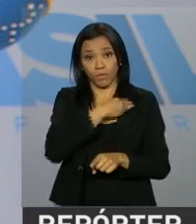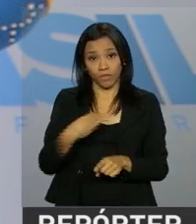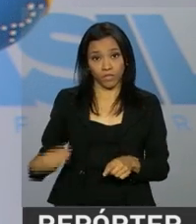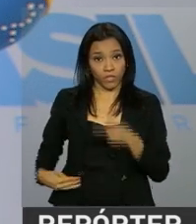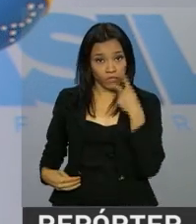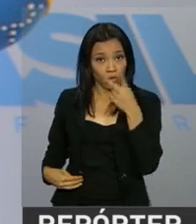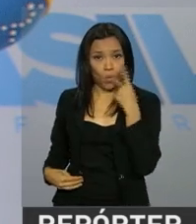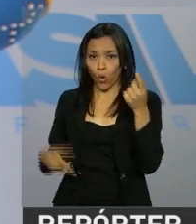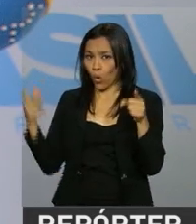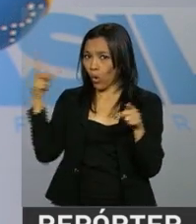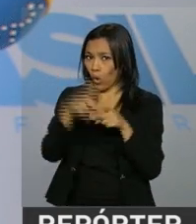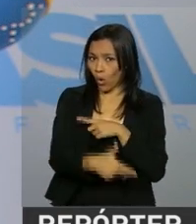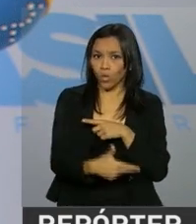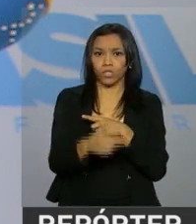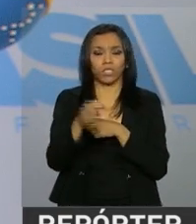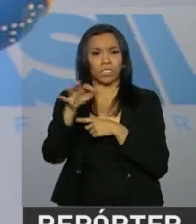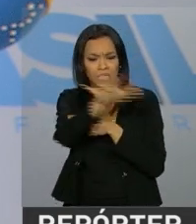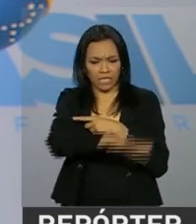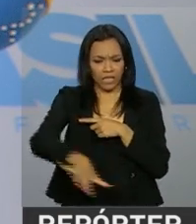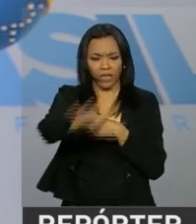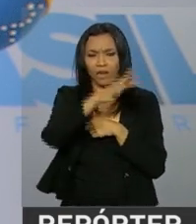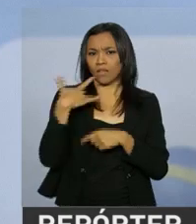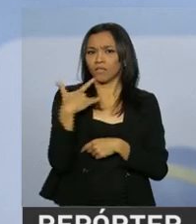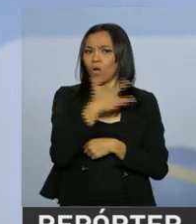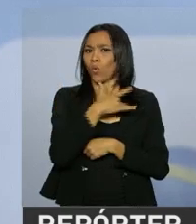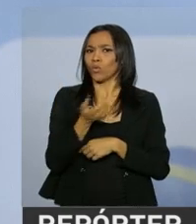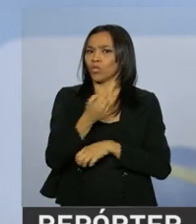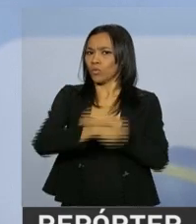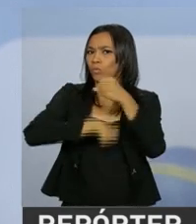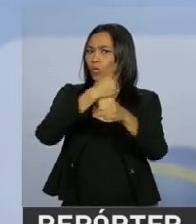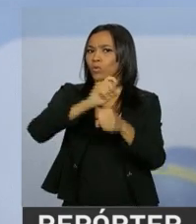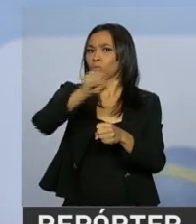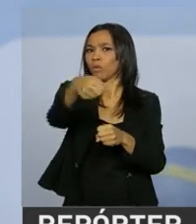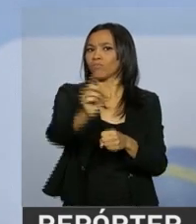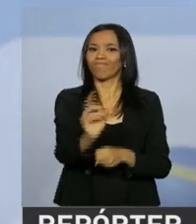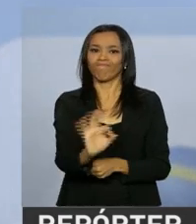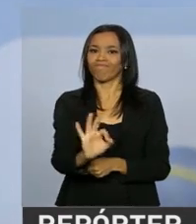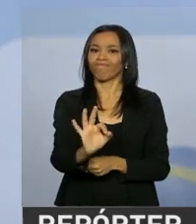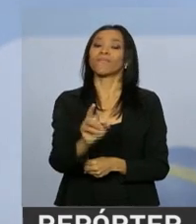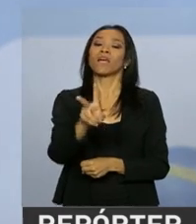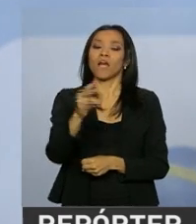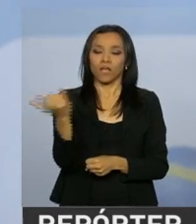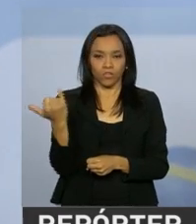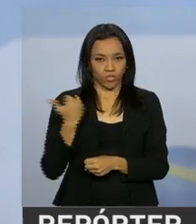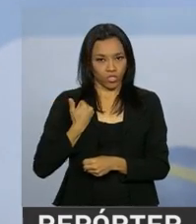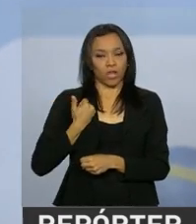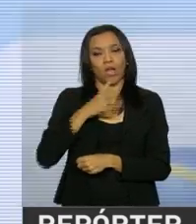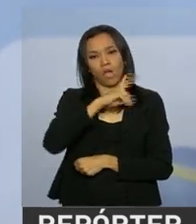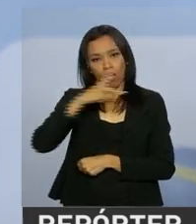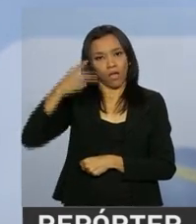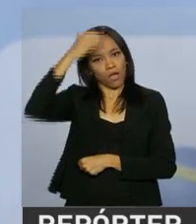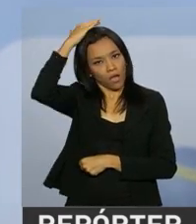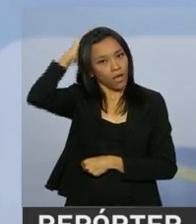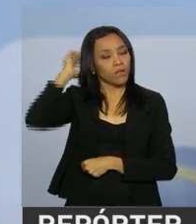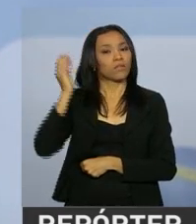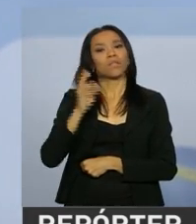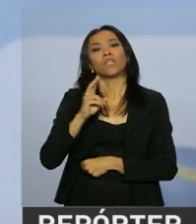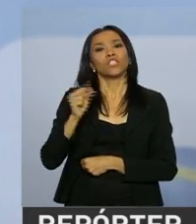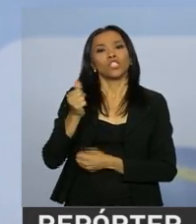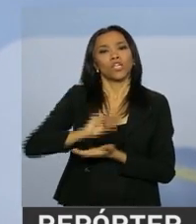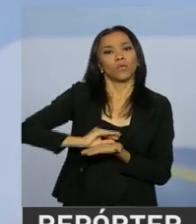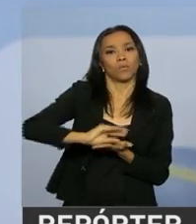haverão cortes no orçamento da saúde do ano que vem. O presidente Temer já anunciou que não haverá redução dos recursos para a saúde. Haverá